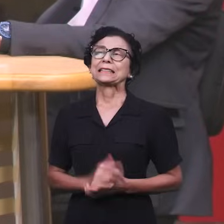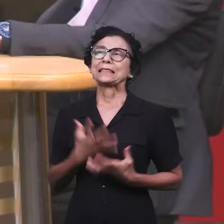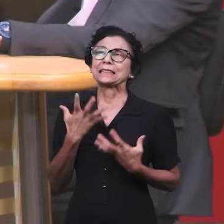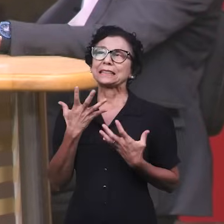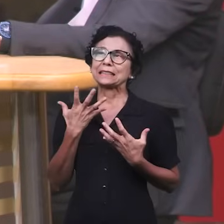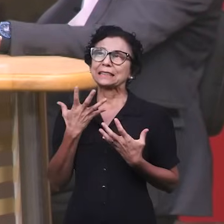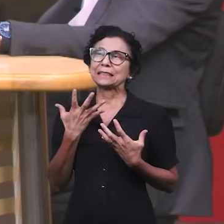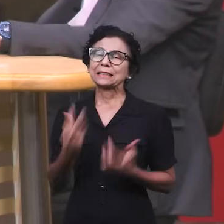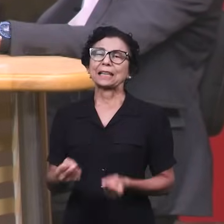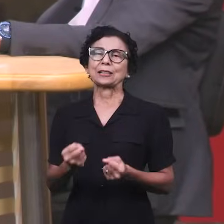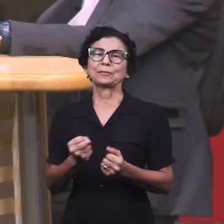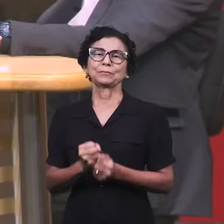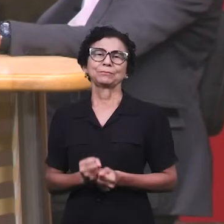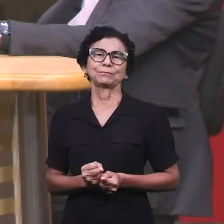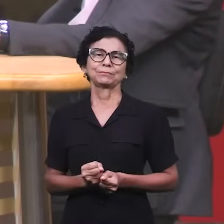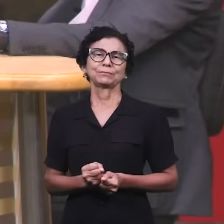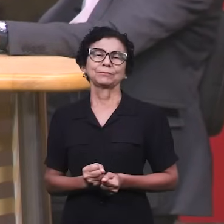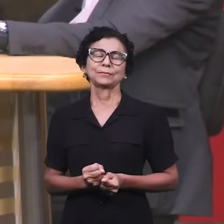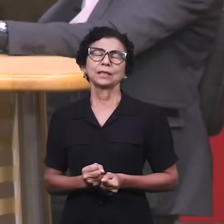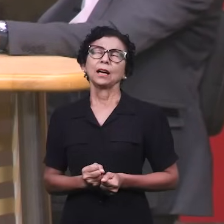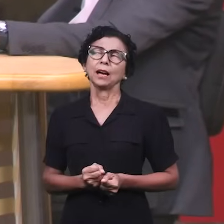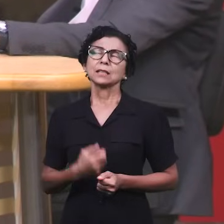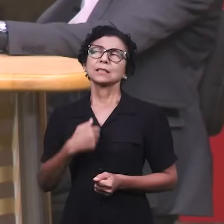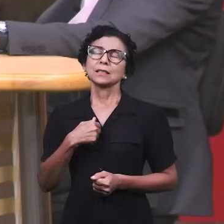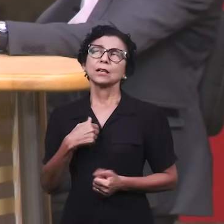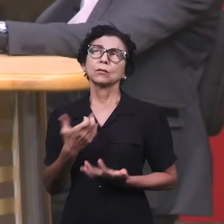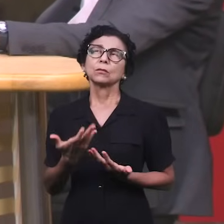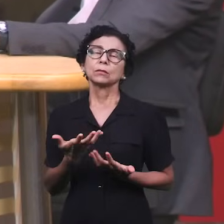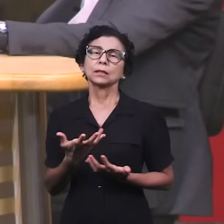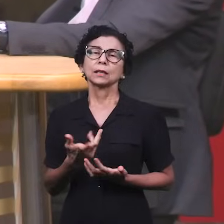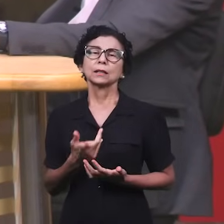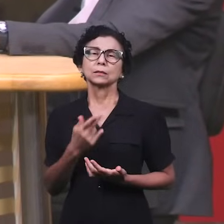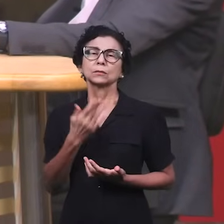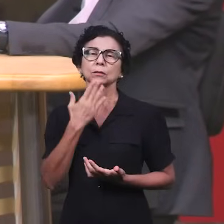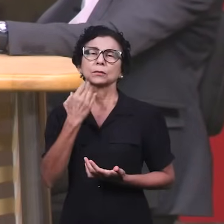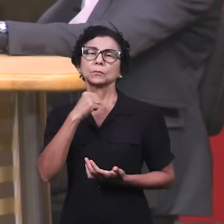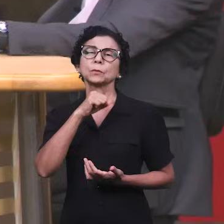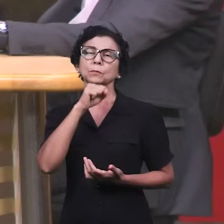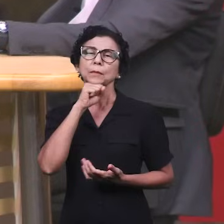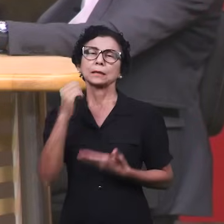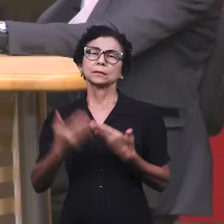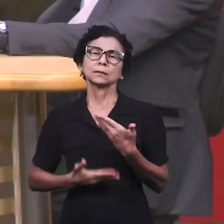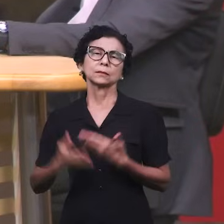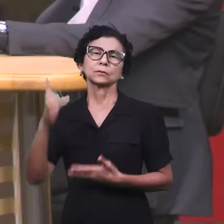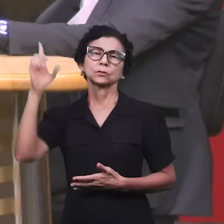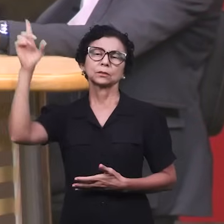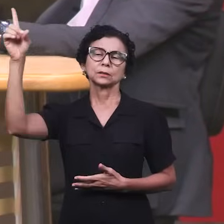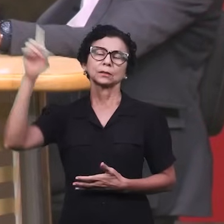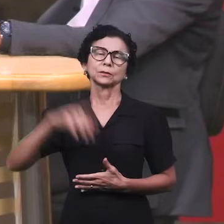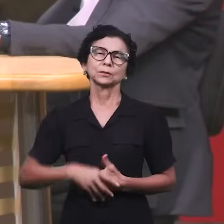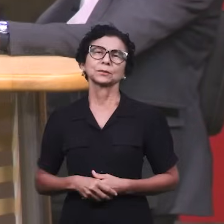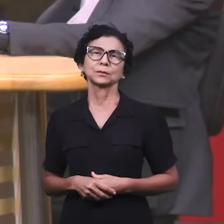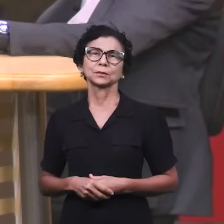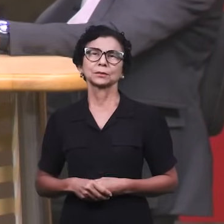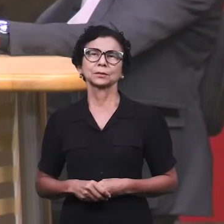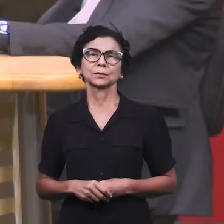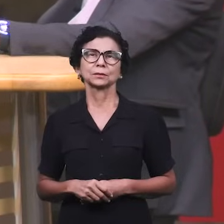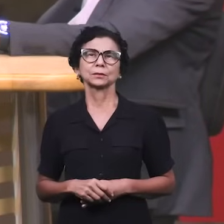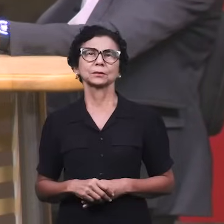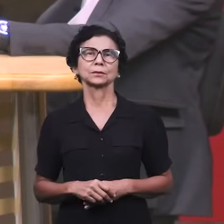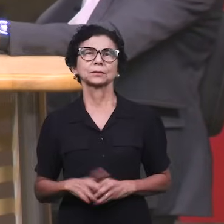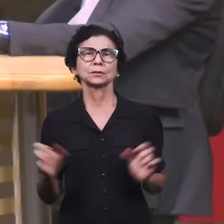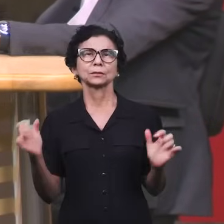pai ser um servo do Senhor amm eu quero caminhar na presença de Deus maravilhoso Glória Deus chegamos ao horário né